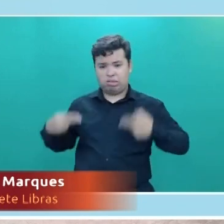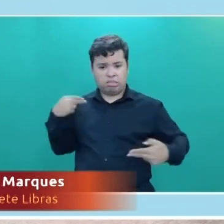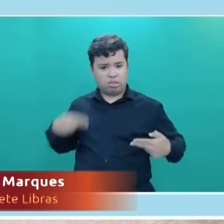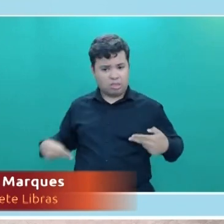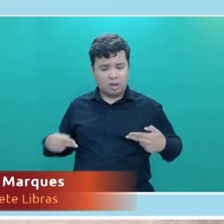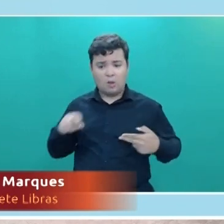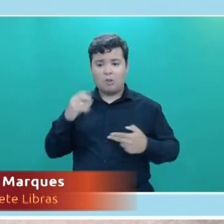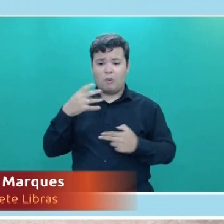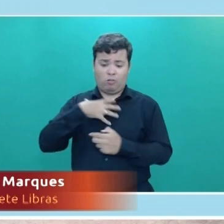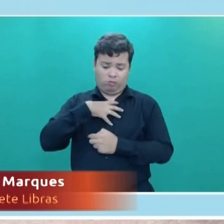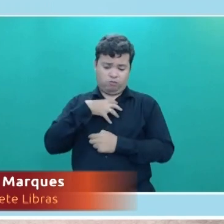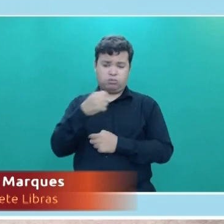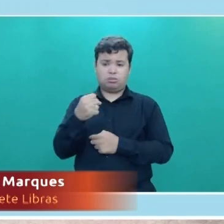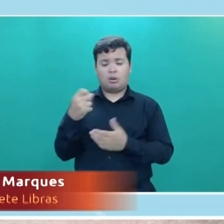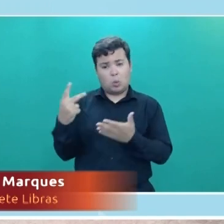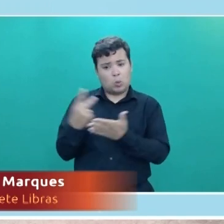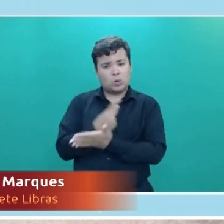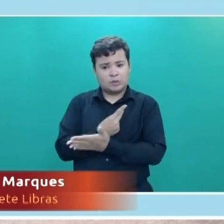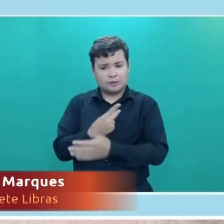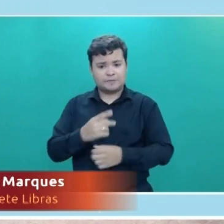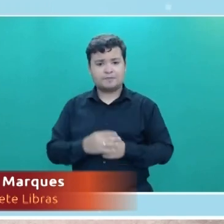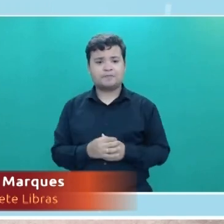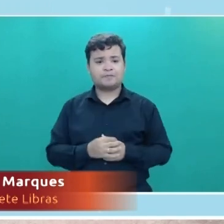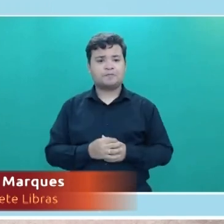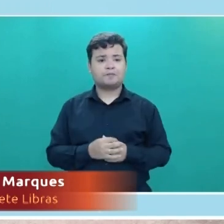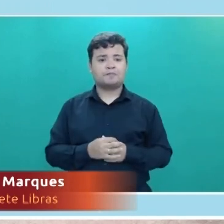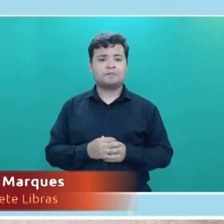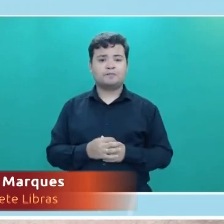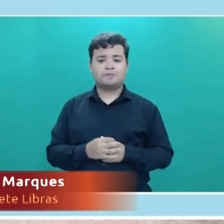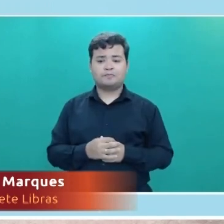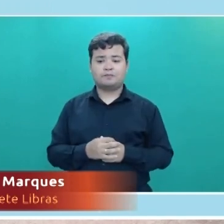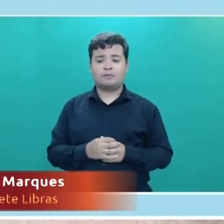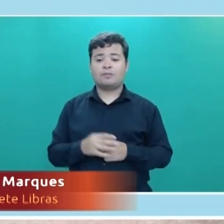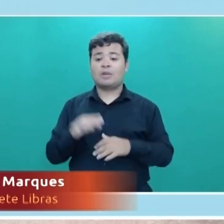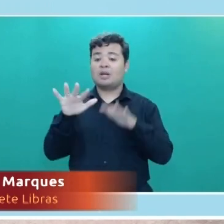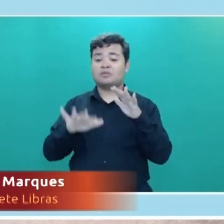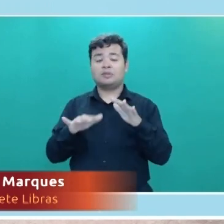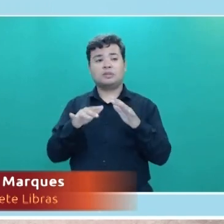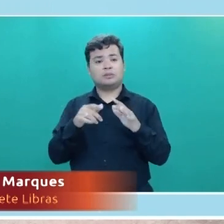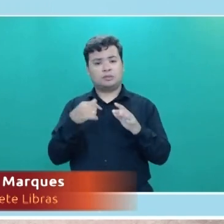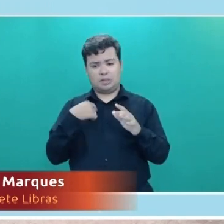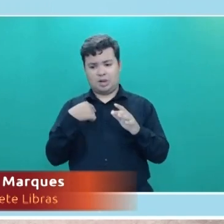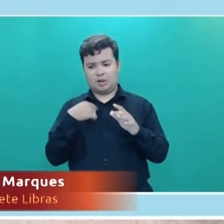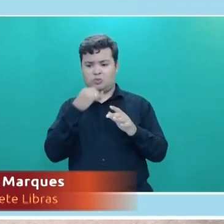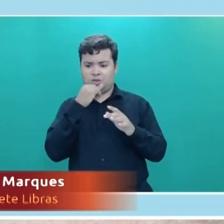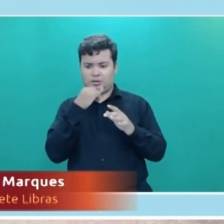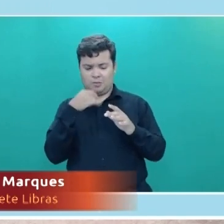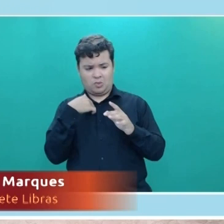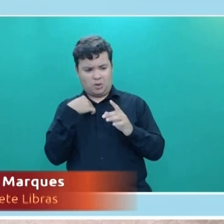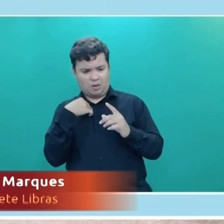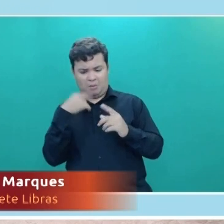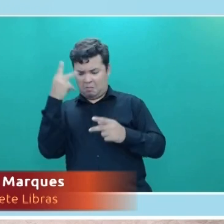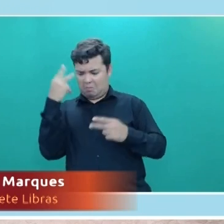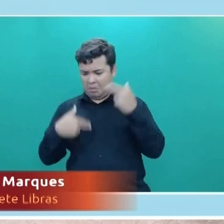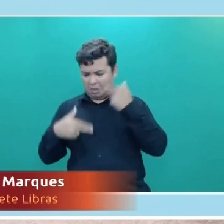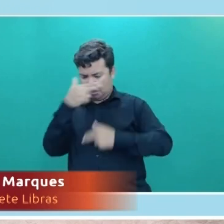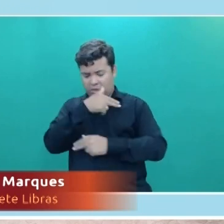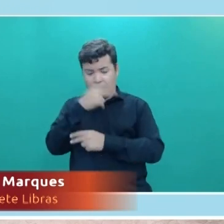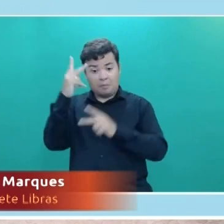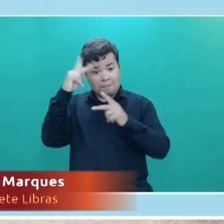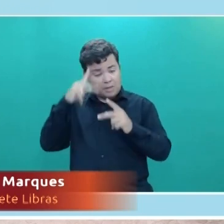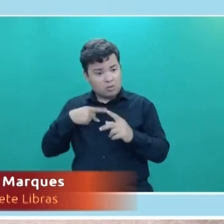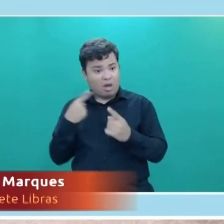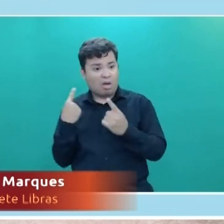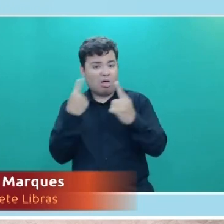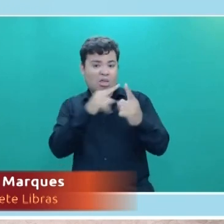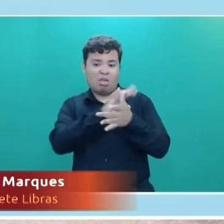suicídio, né? Sem que envolva uma terceira pessoa. E esses rapazes, eles